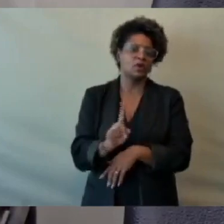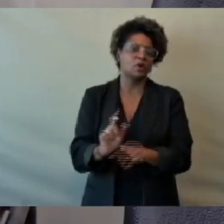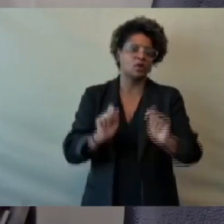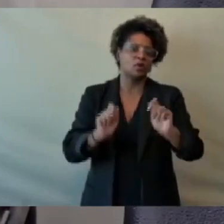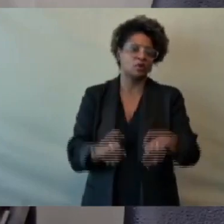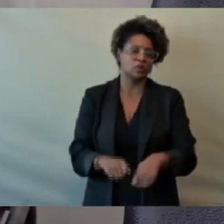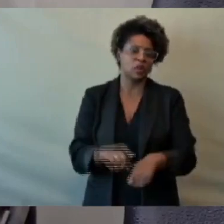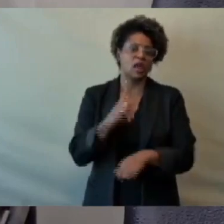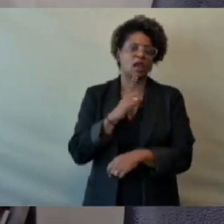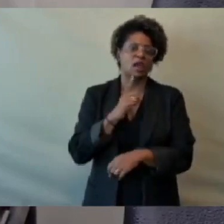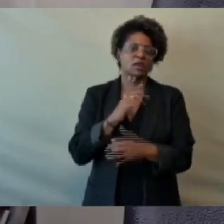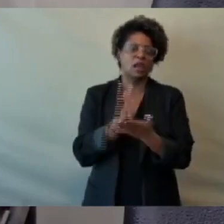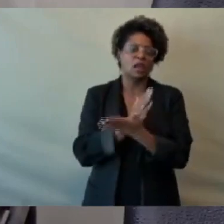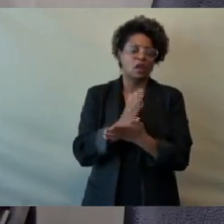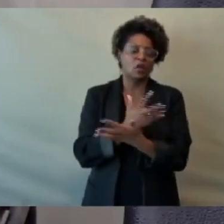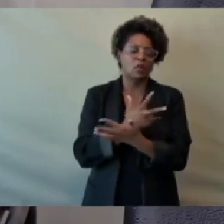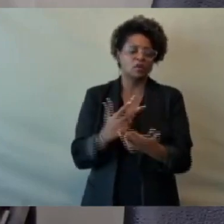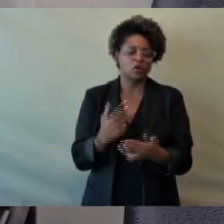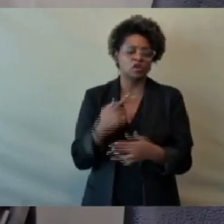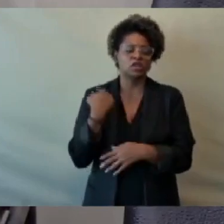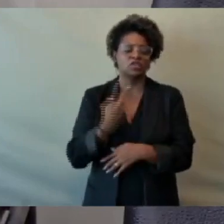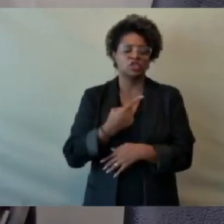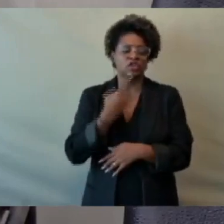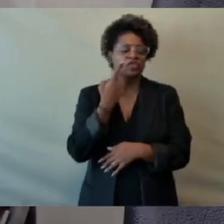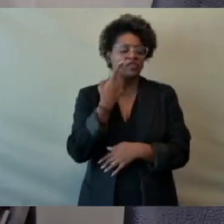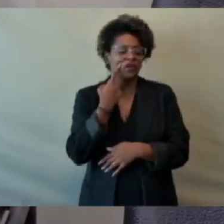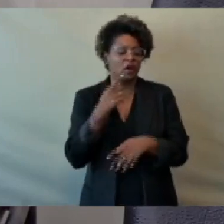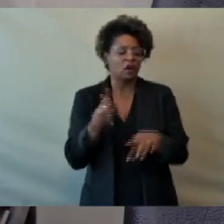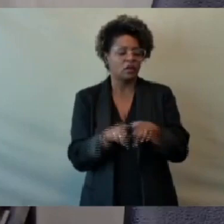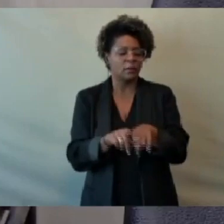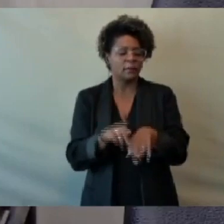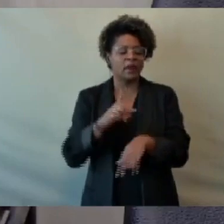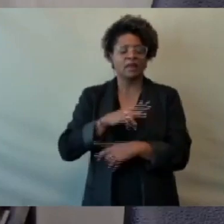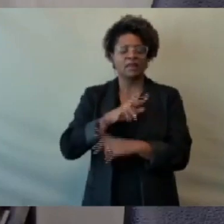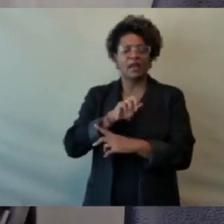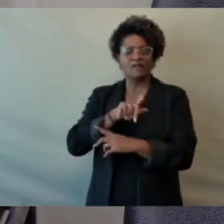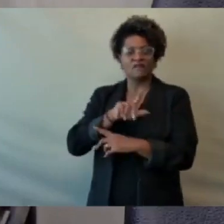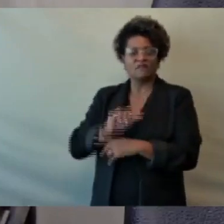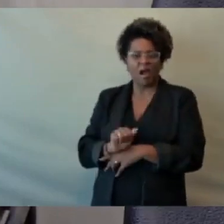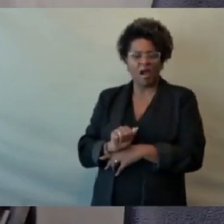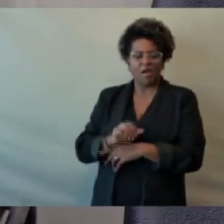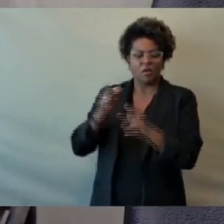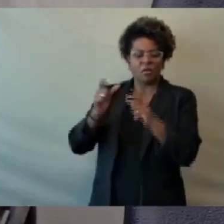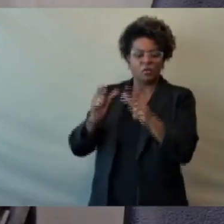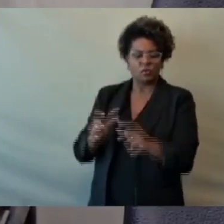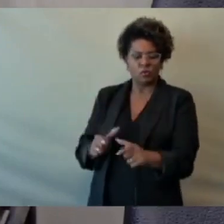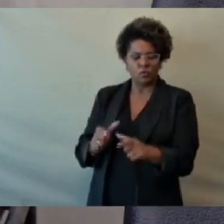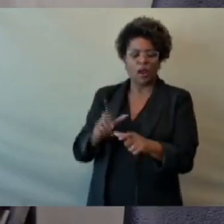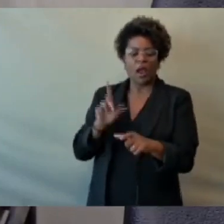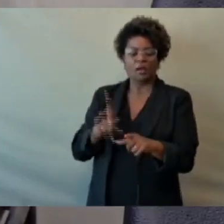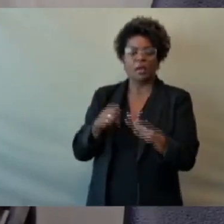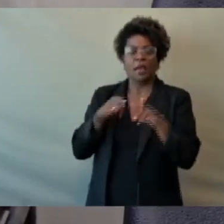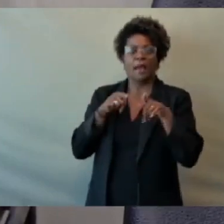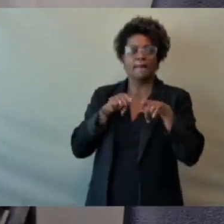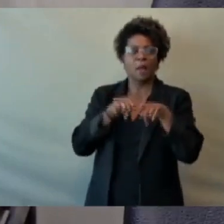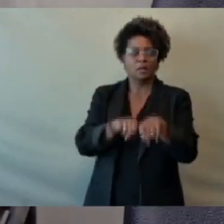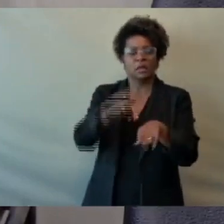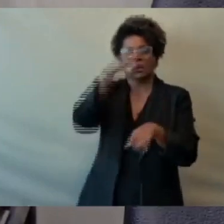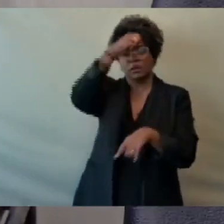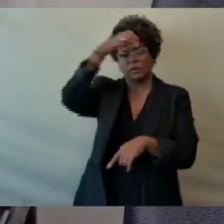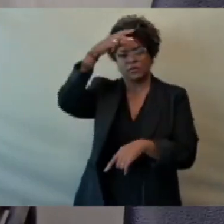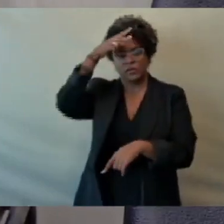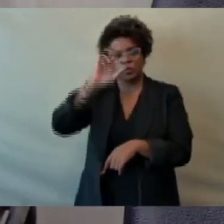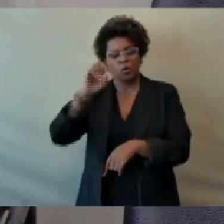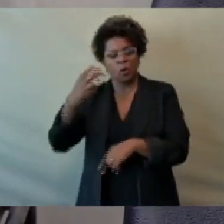ver que tem vaga no estabelecimento, parceira da Prefeitura ou da própria Prefeitura, mas a